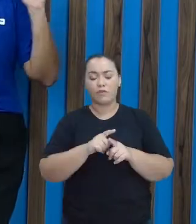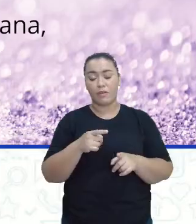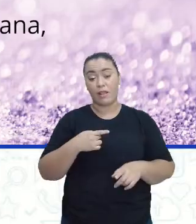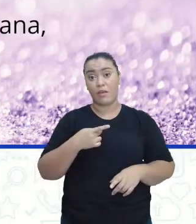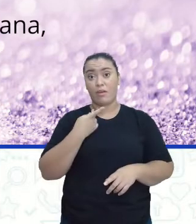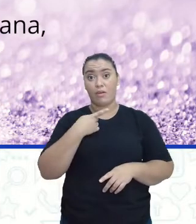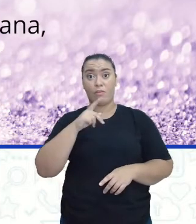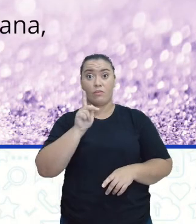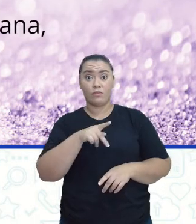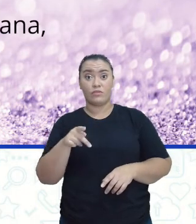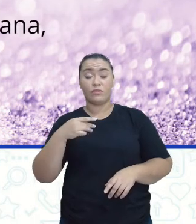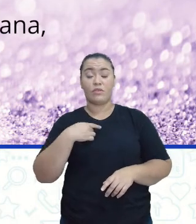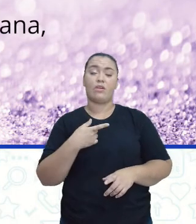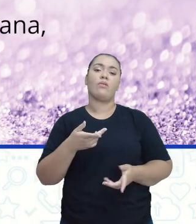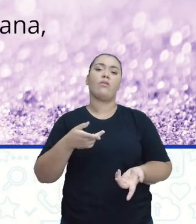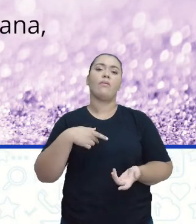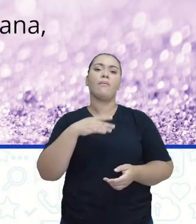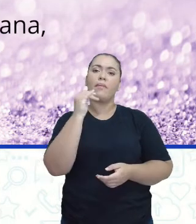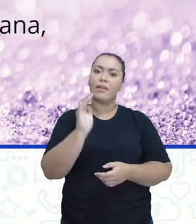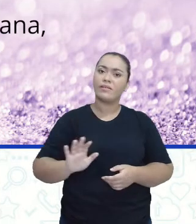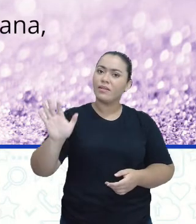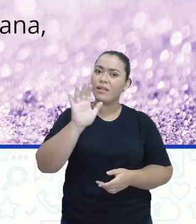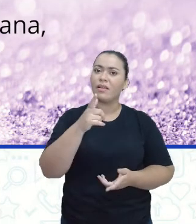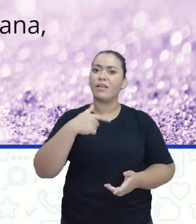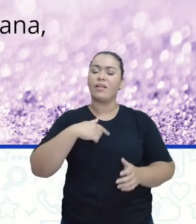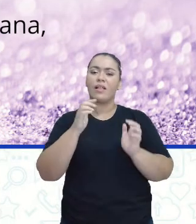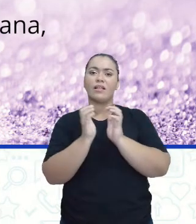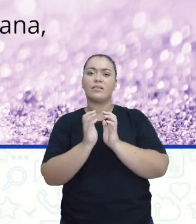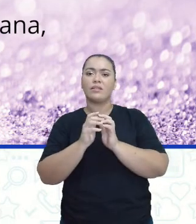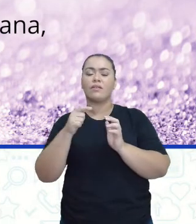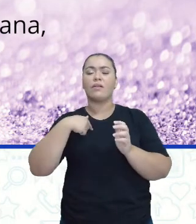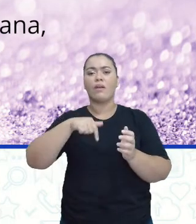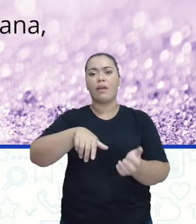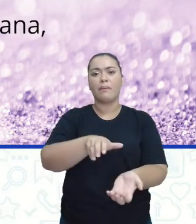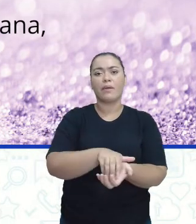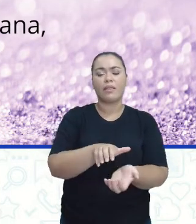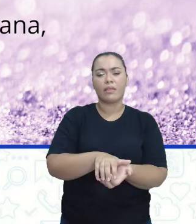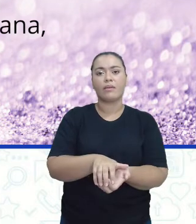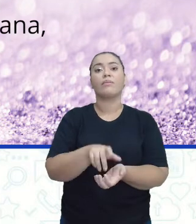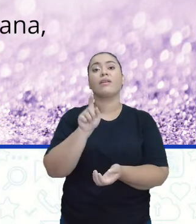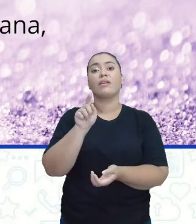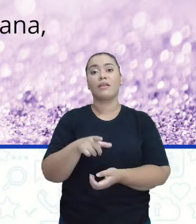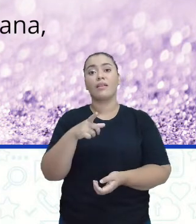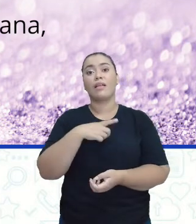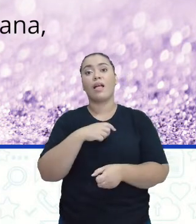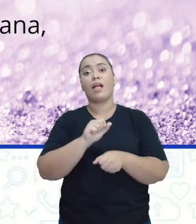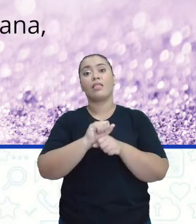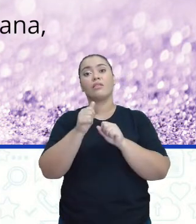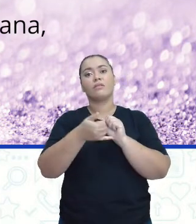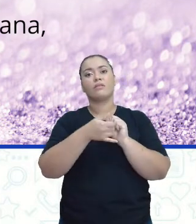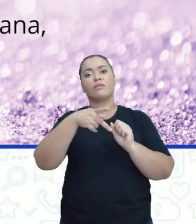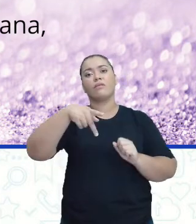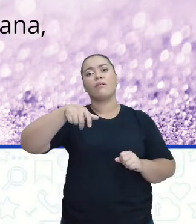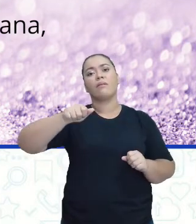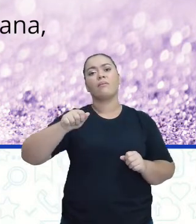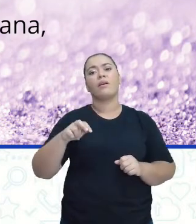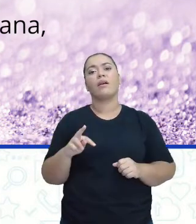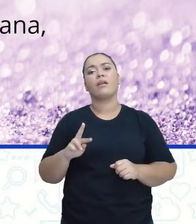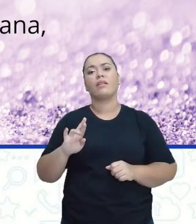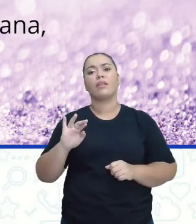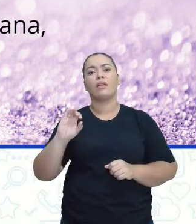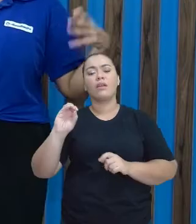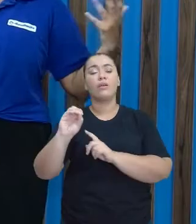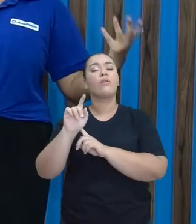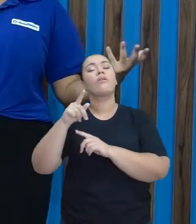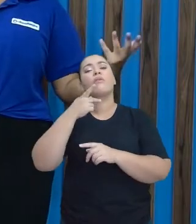recifense, eu sou pernambucana, né? Então, a gente vai ter o quê? Esses adjetivos pátrios são aqueles que falam sobre o